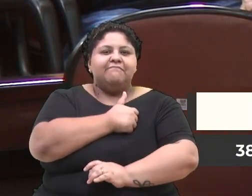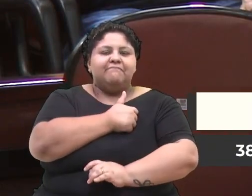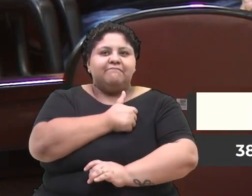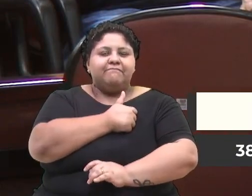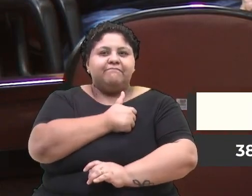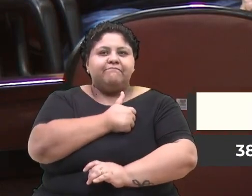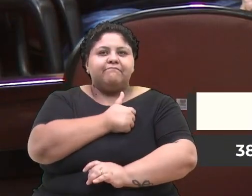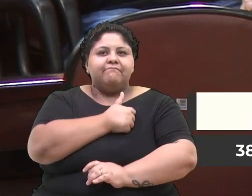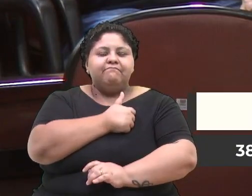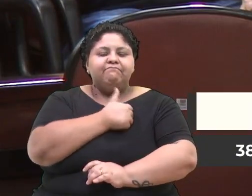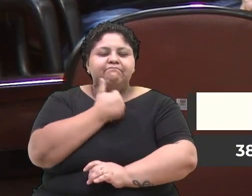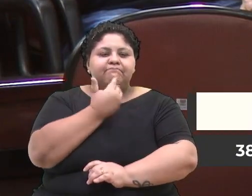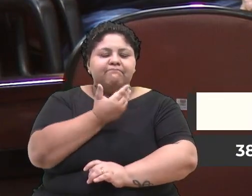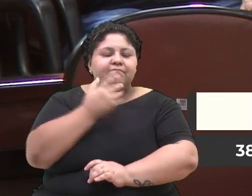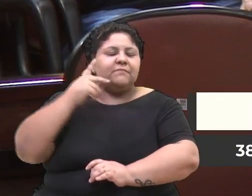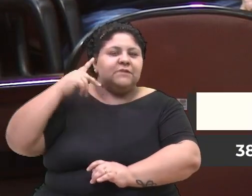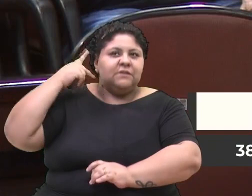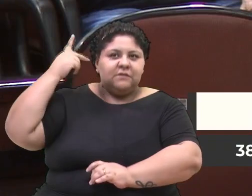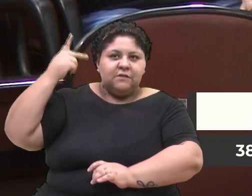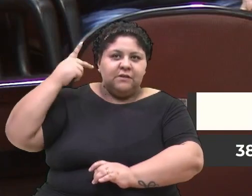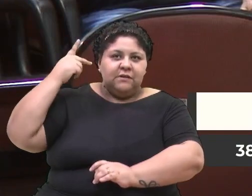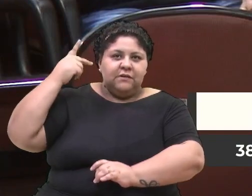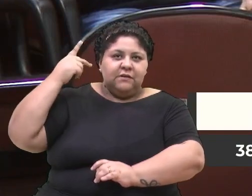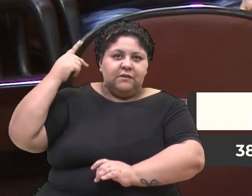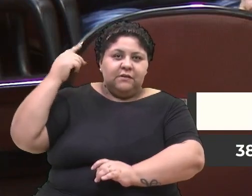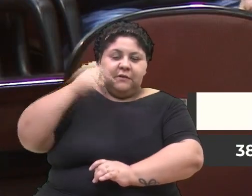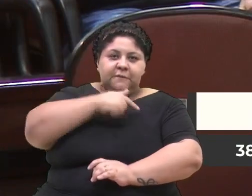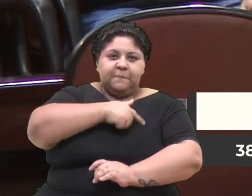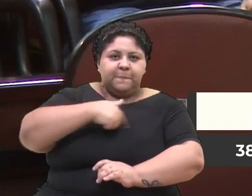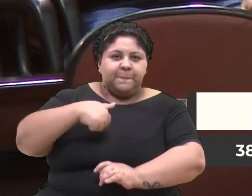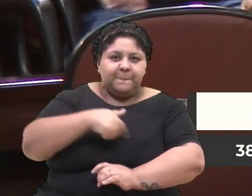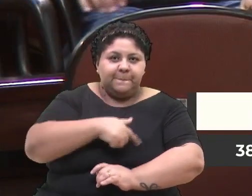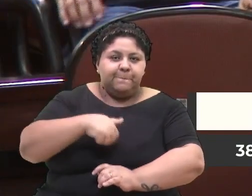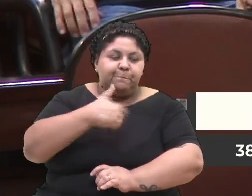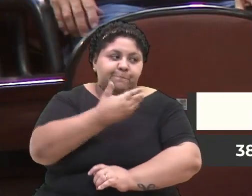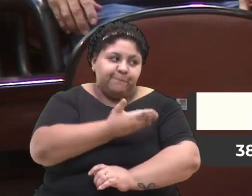E aí, vereador Zanquim,